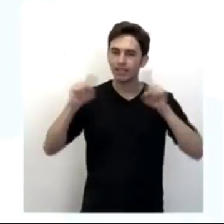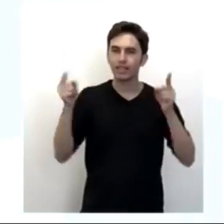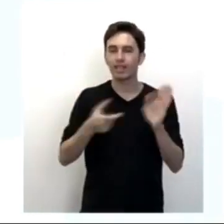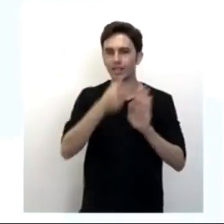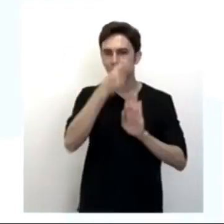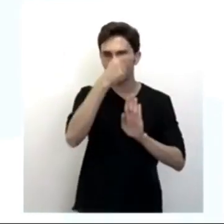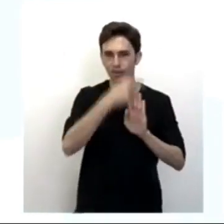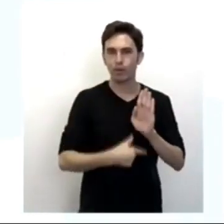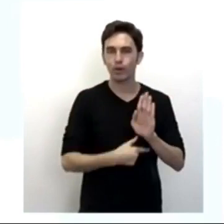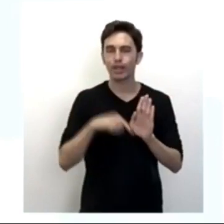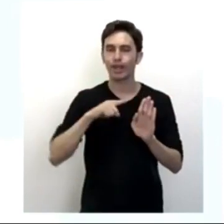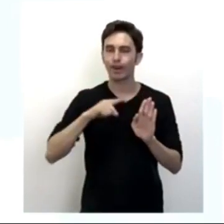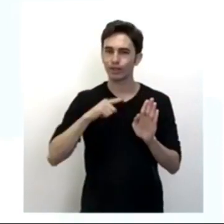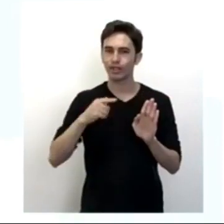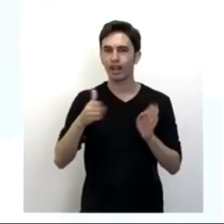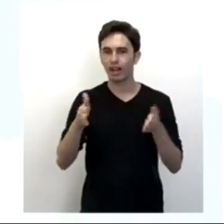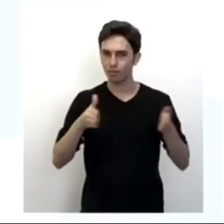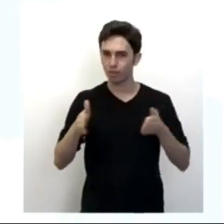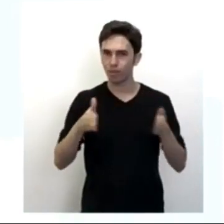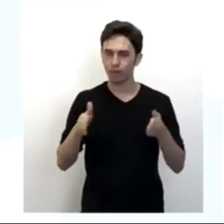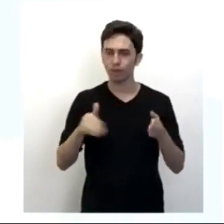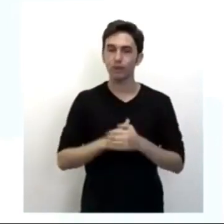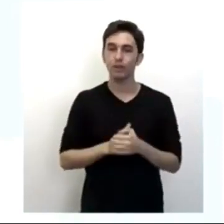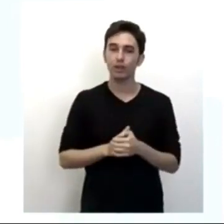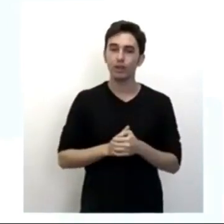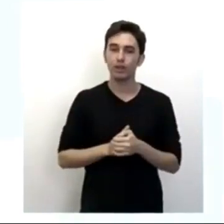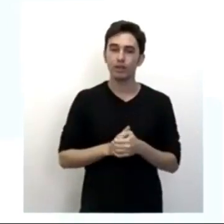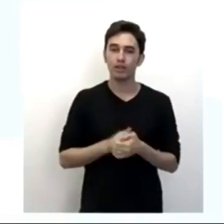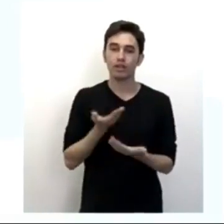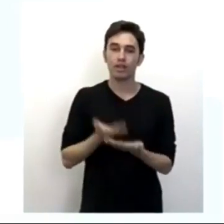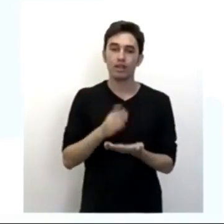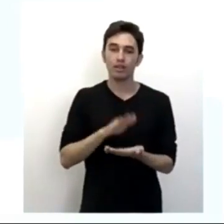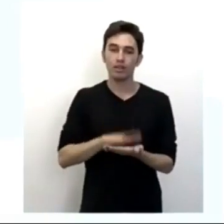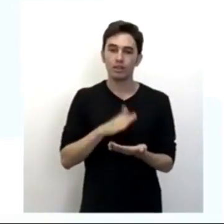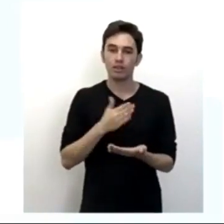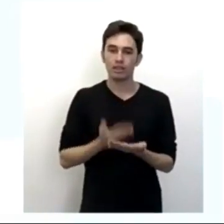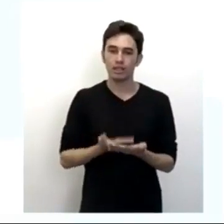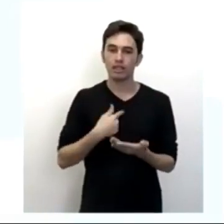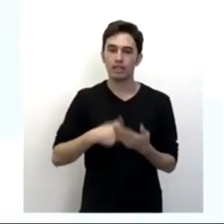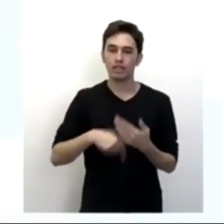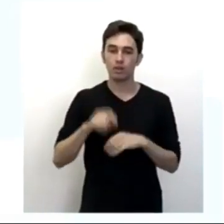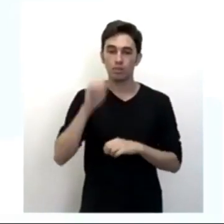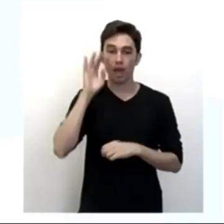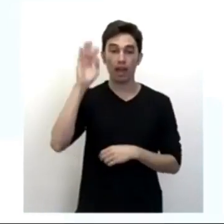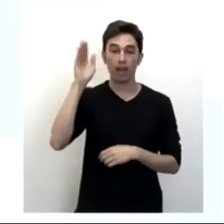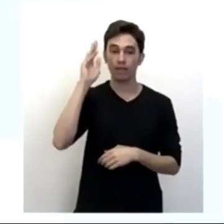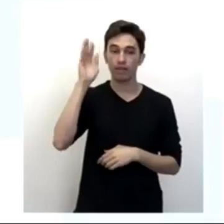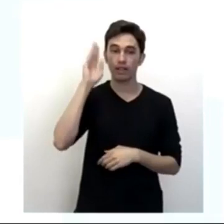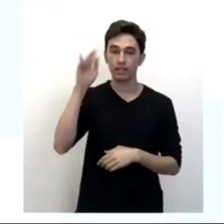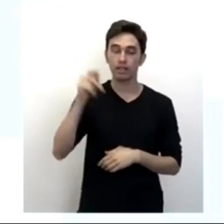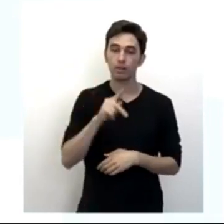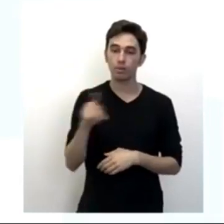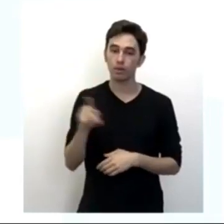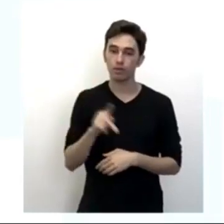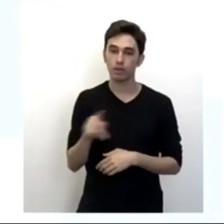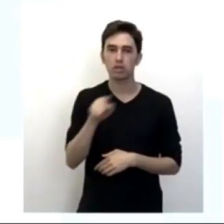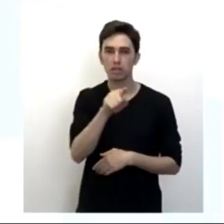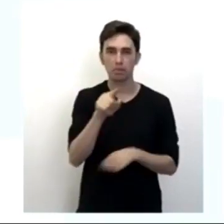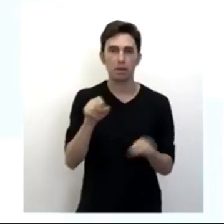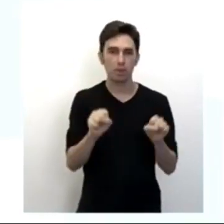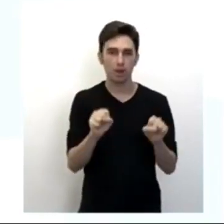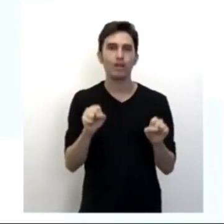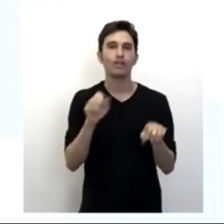modelos sofreram à época, traduzidas aí numa reflexão que o professor pode fazer também com os